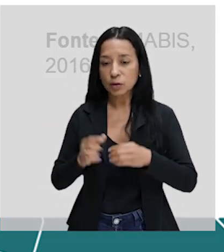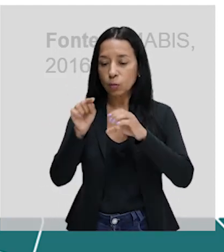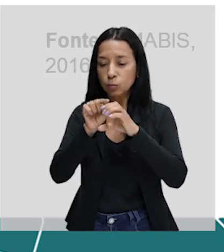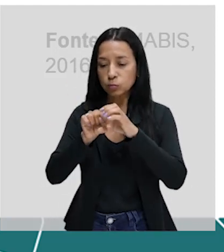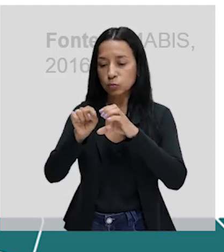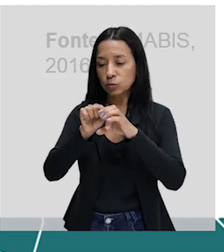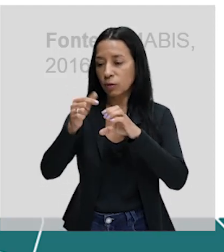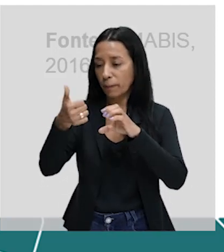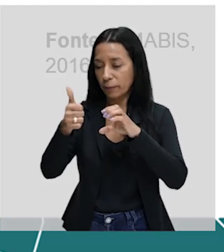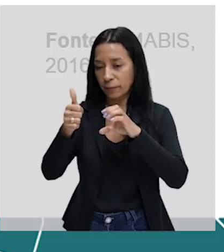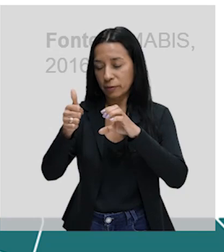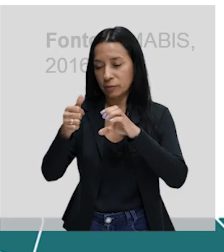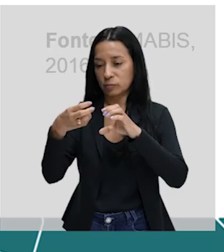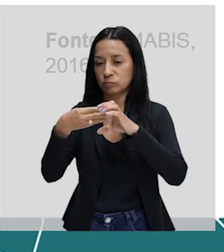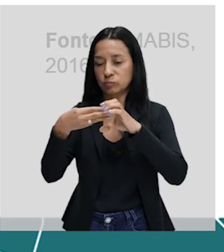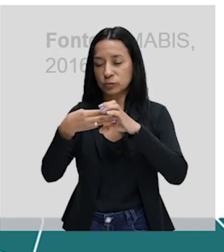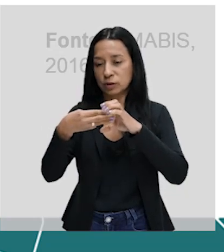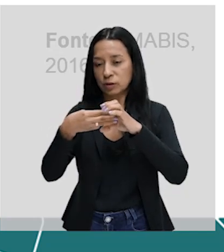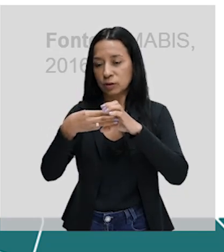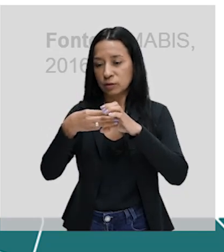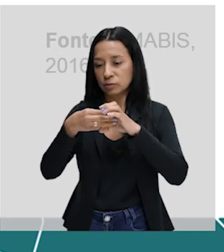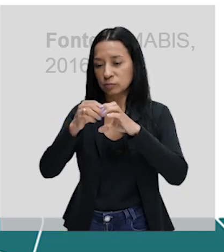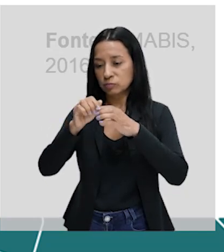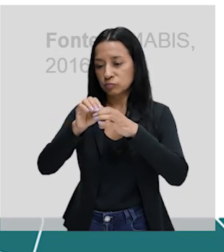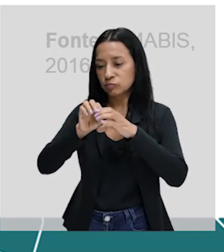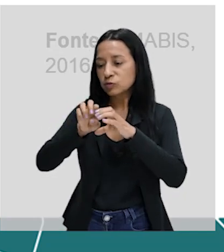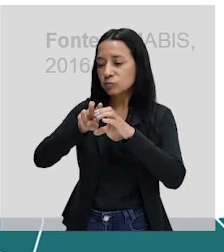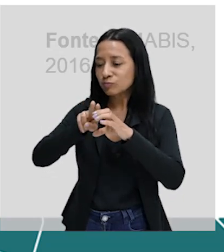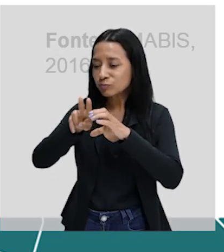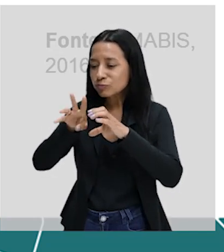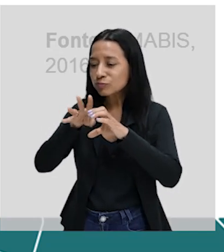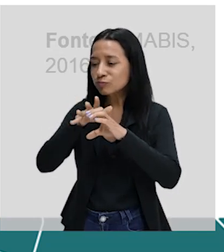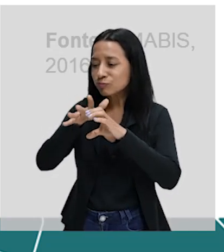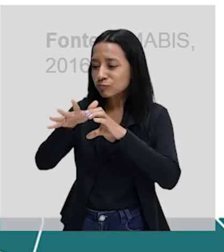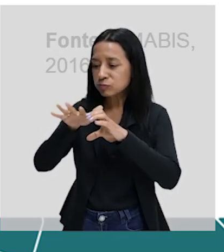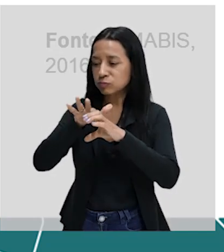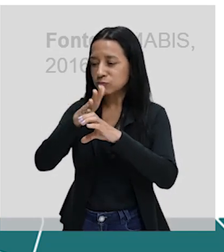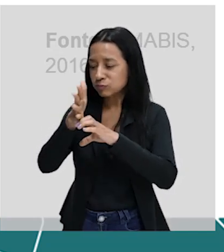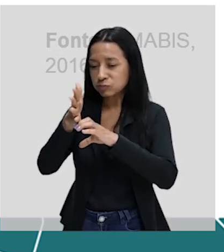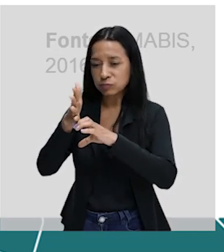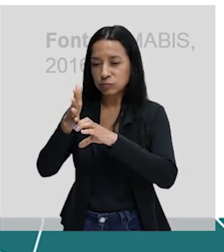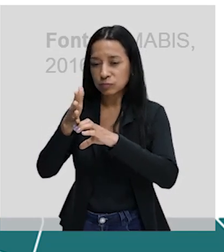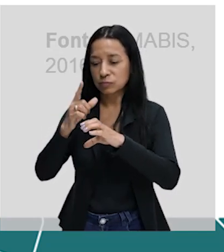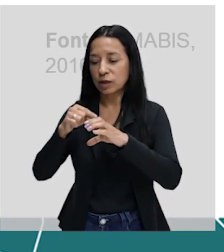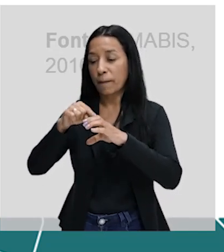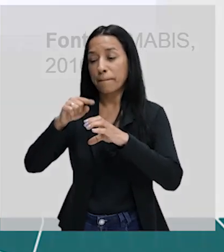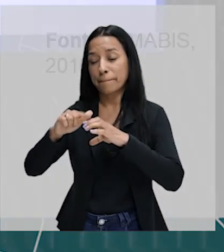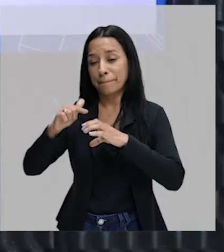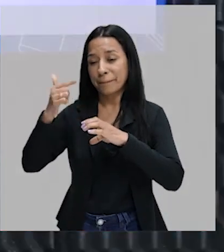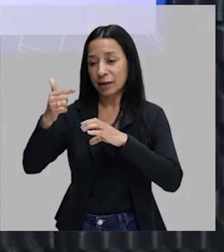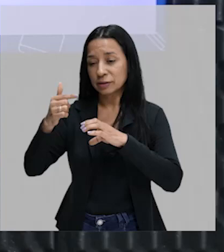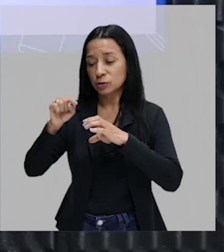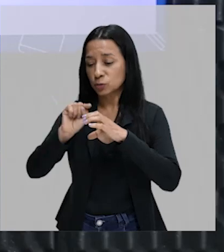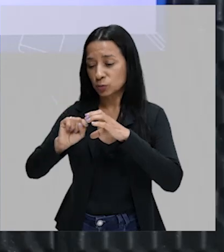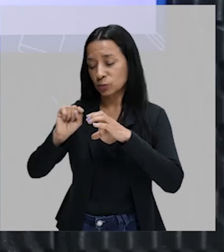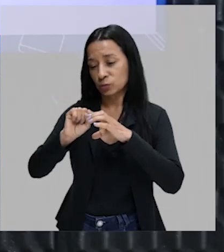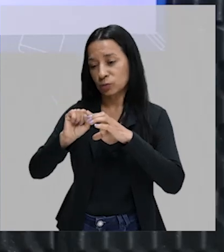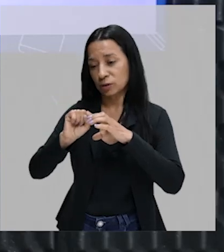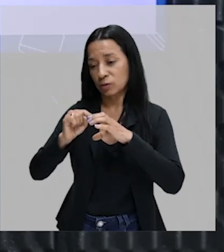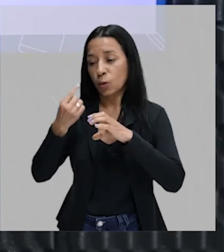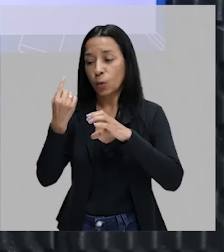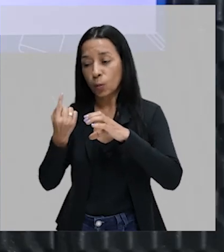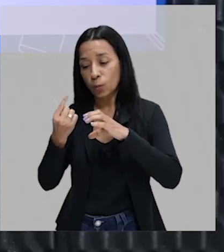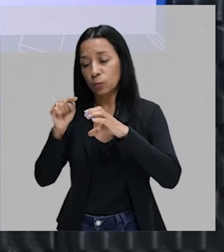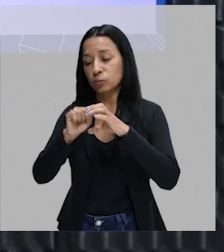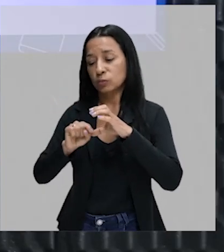dela. Ramificado, tá? Tem célula que tem mais de um núcleo. Tem célula que tem um núcleo apenas.